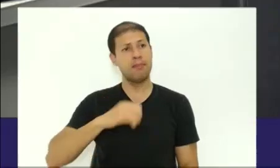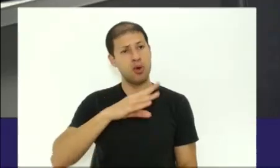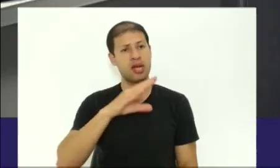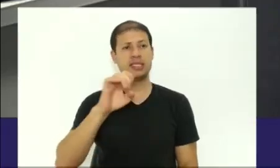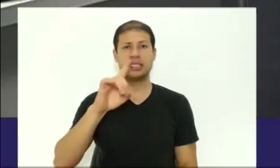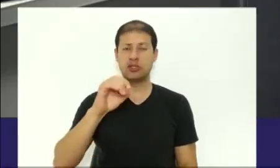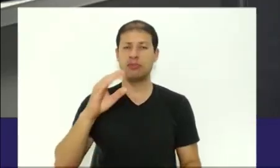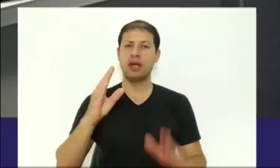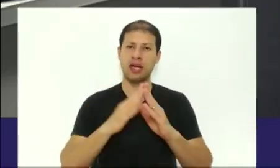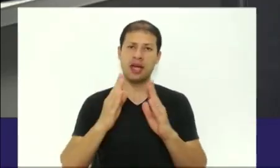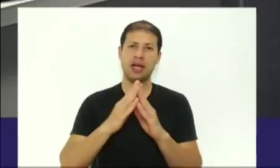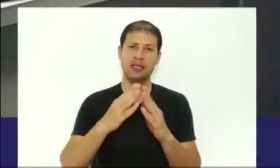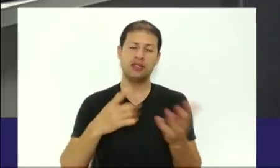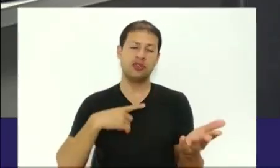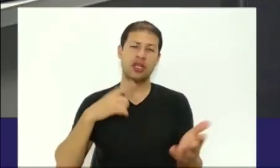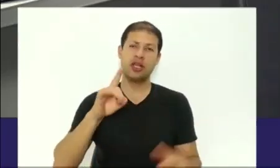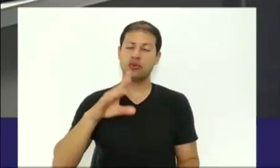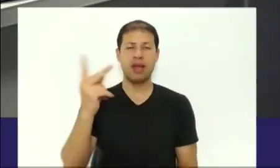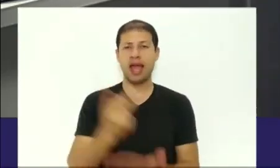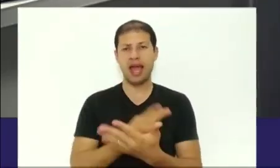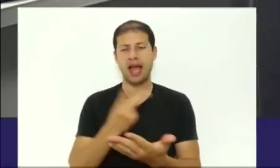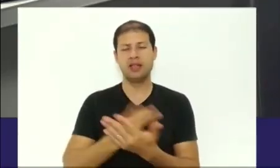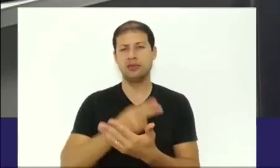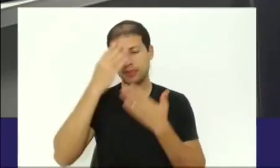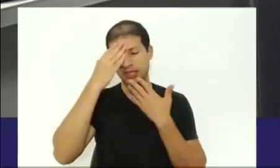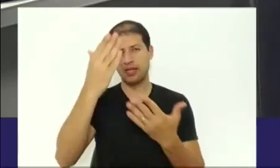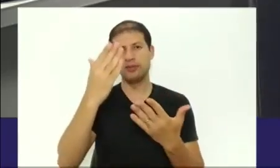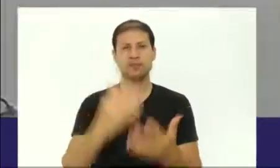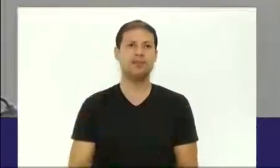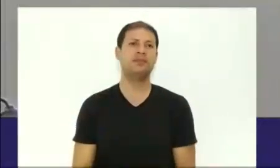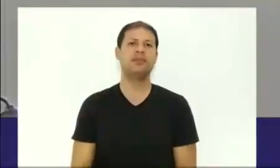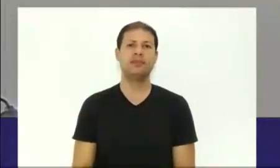meu ver aí é super errado. Obrigado.